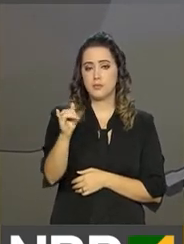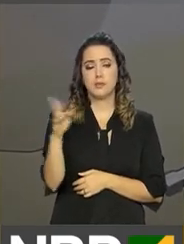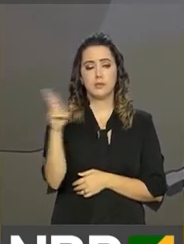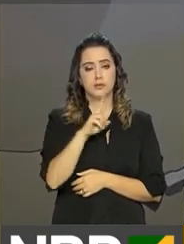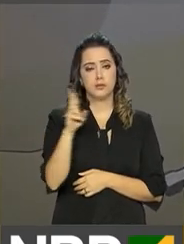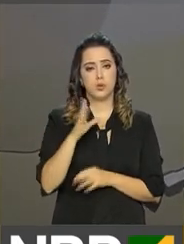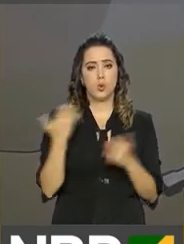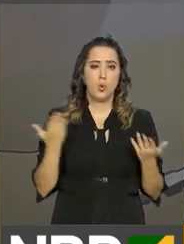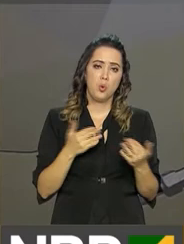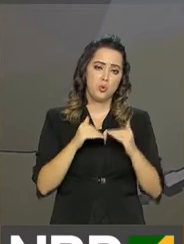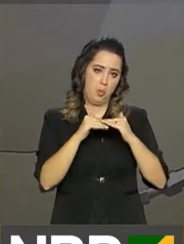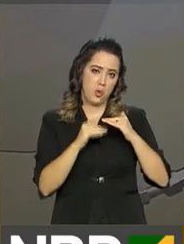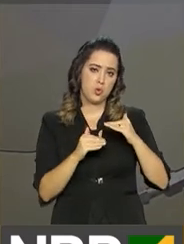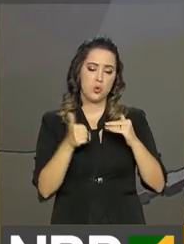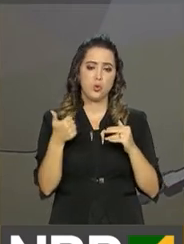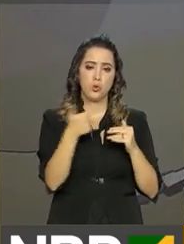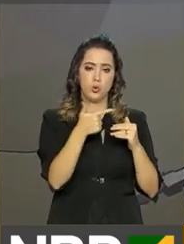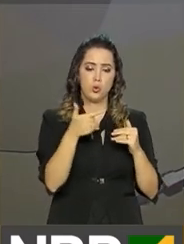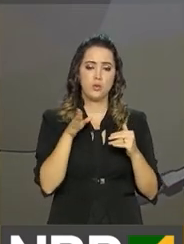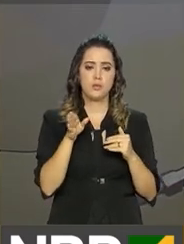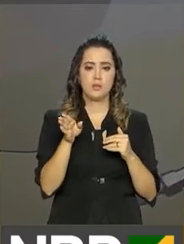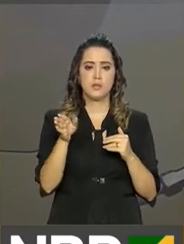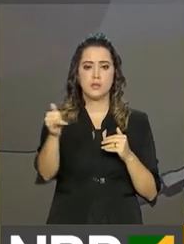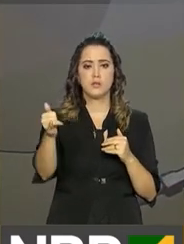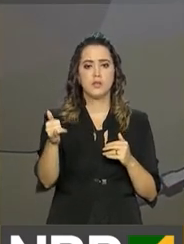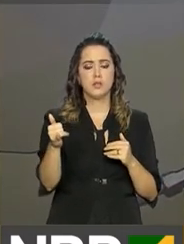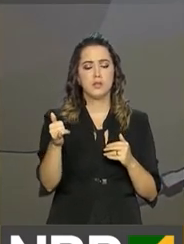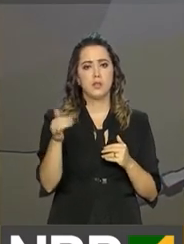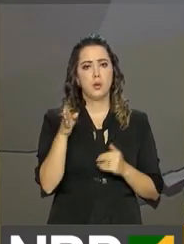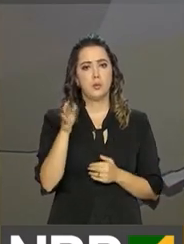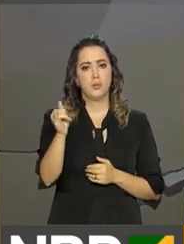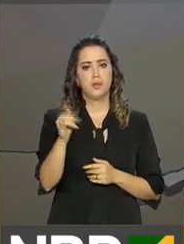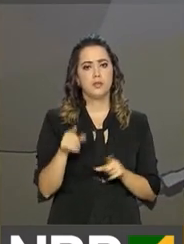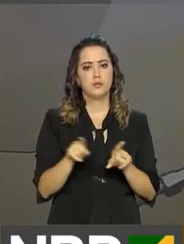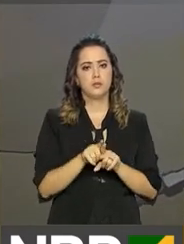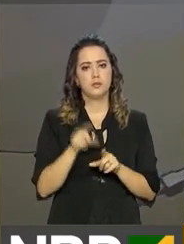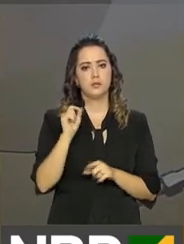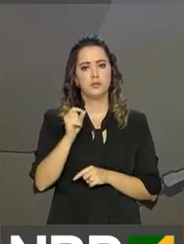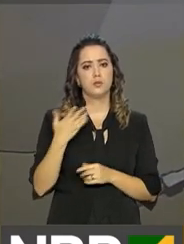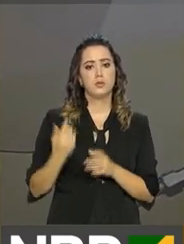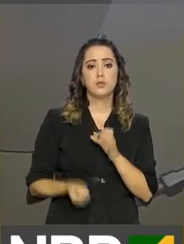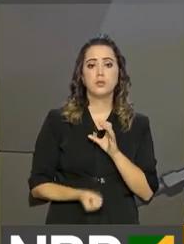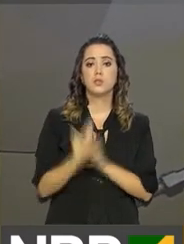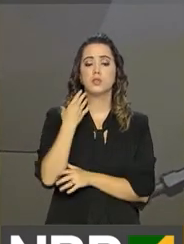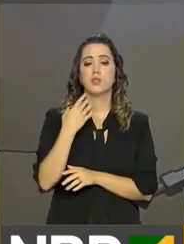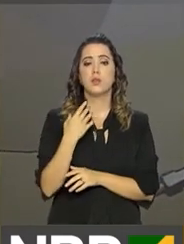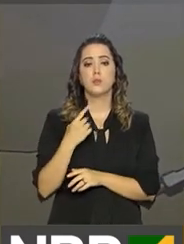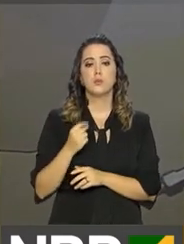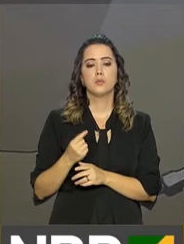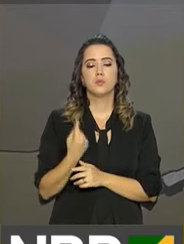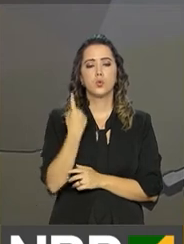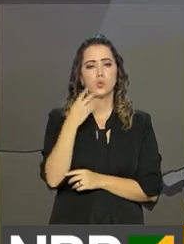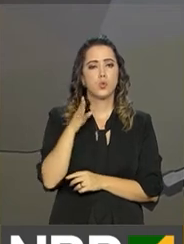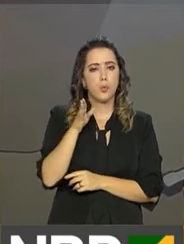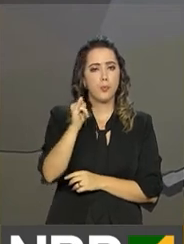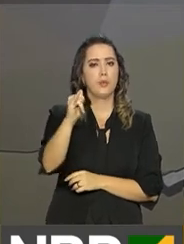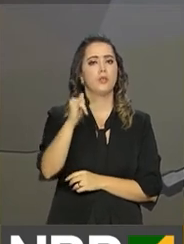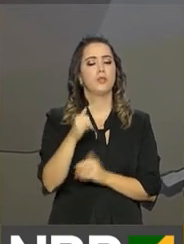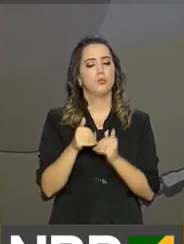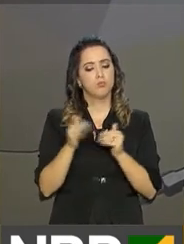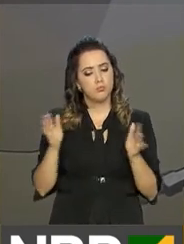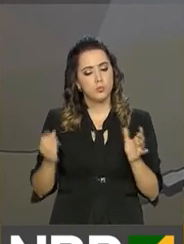12 milhões e pouco, não é? Portanto, mais de 1 milhão e 600 mil postos de trabalho foram abertos nesses